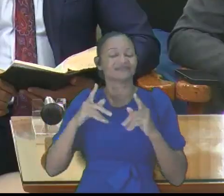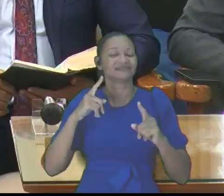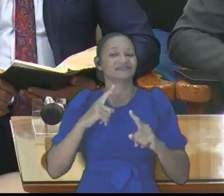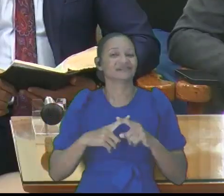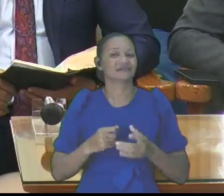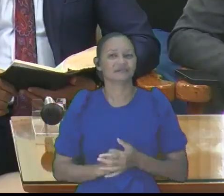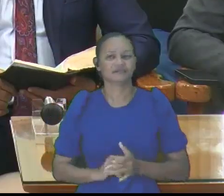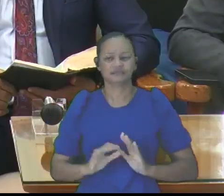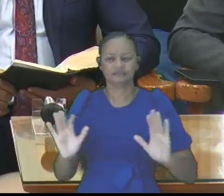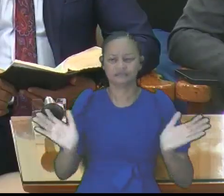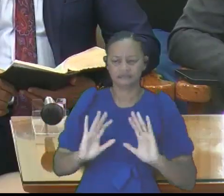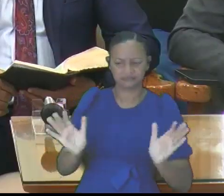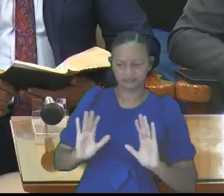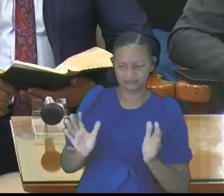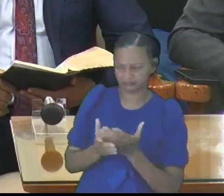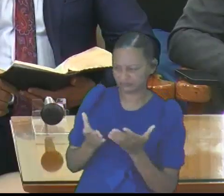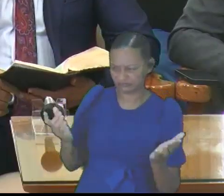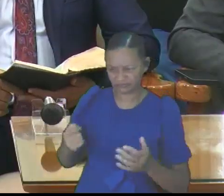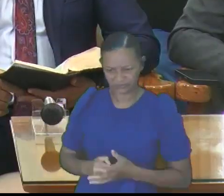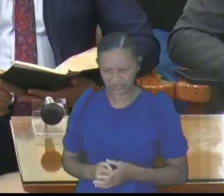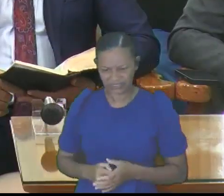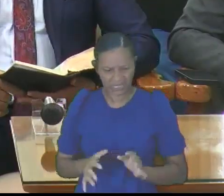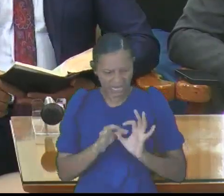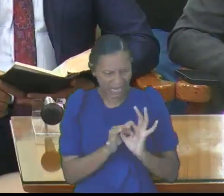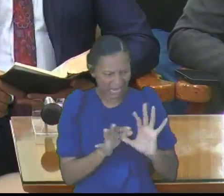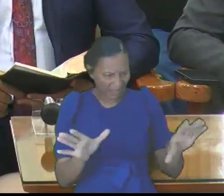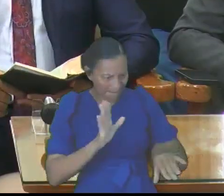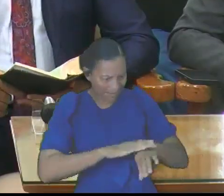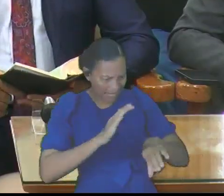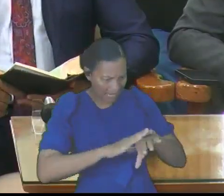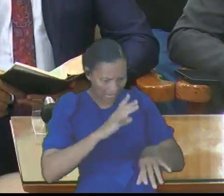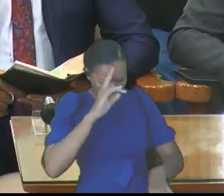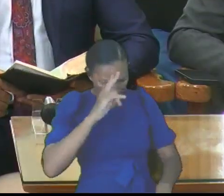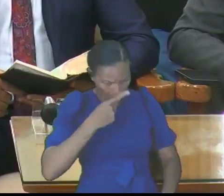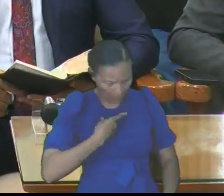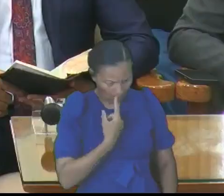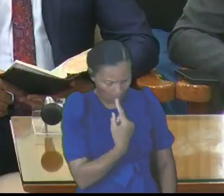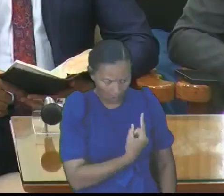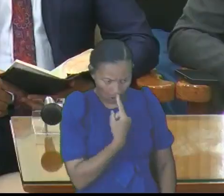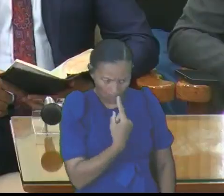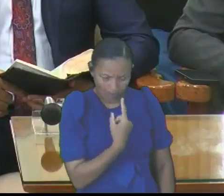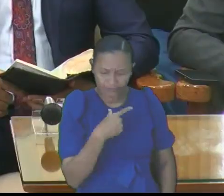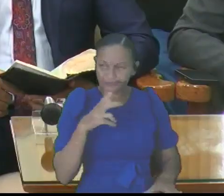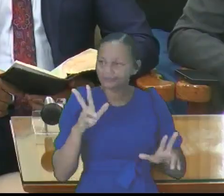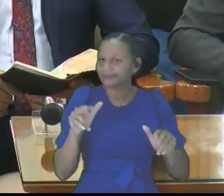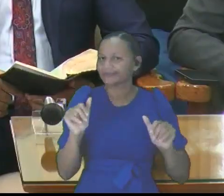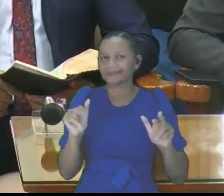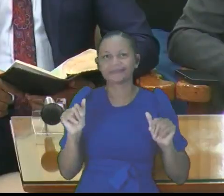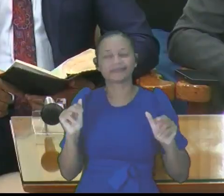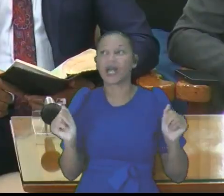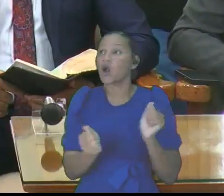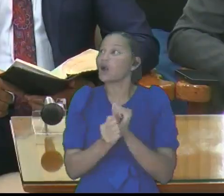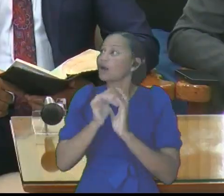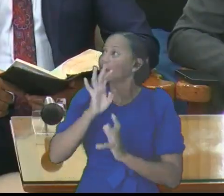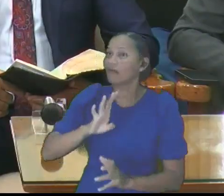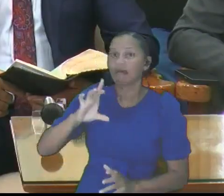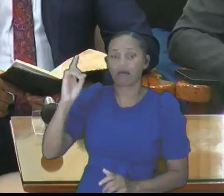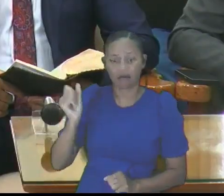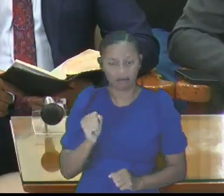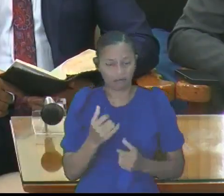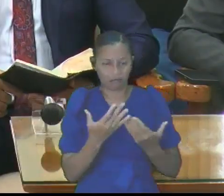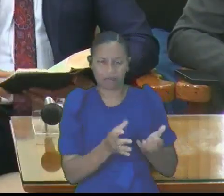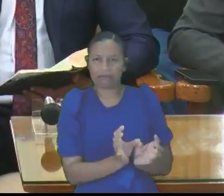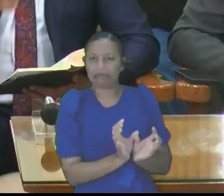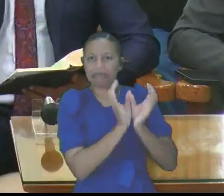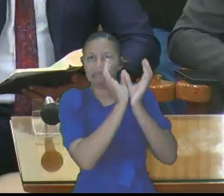Ninguém tem autorização de celebrar a Santa Ceia sozinho. Não existe isso. Glória a Deus. Essa Santa Ceia